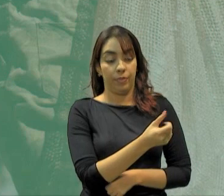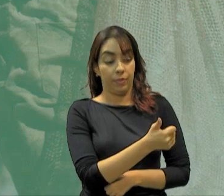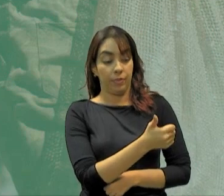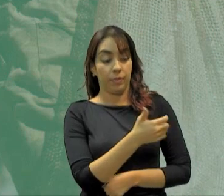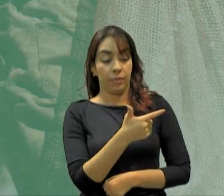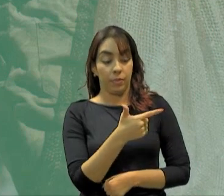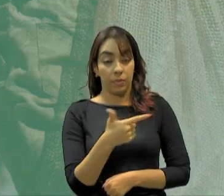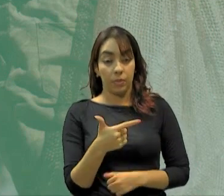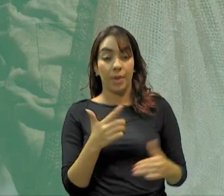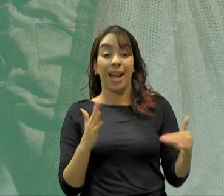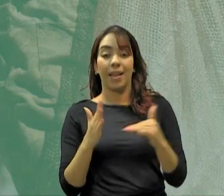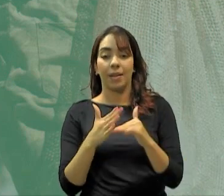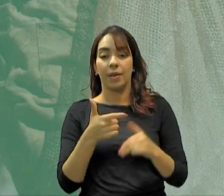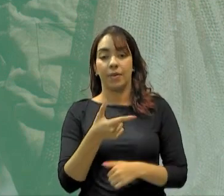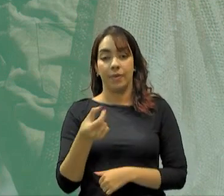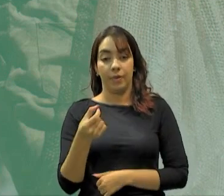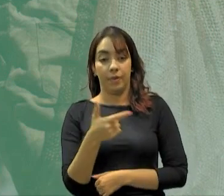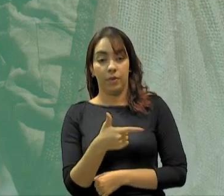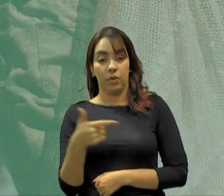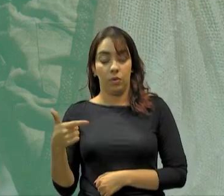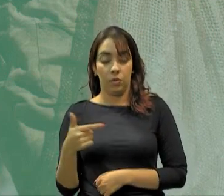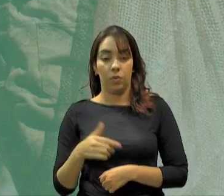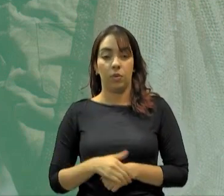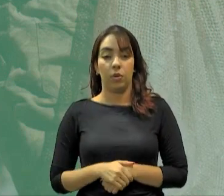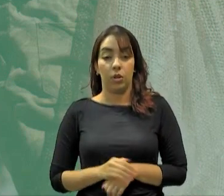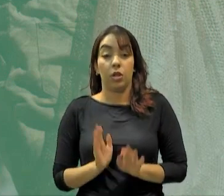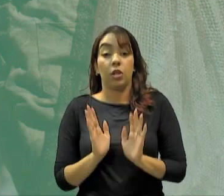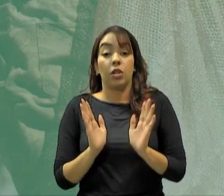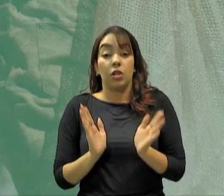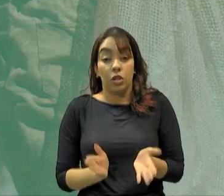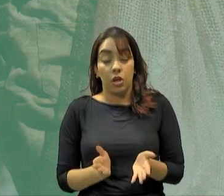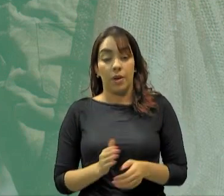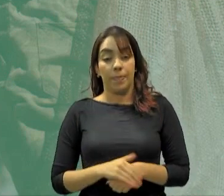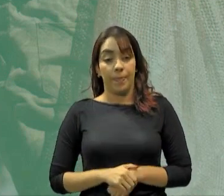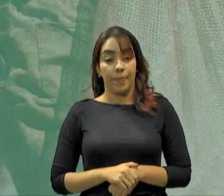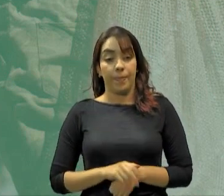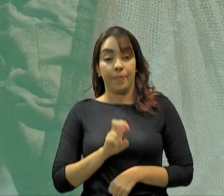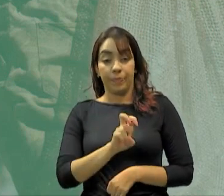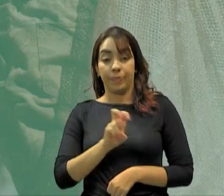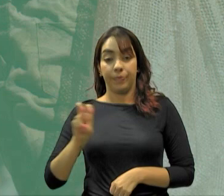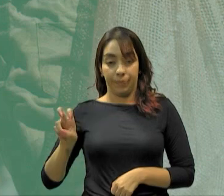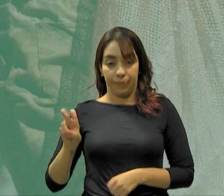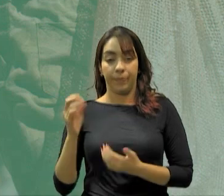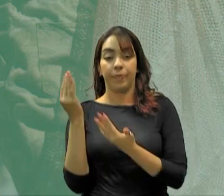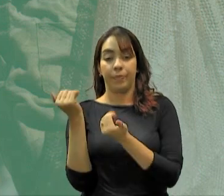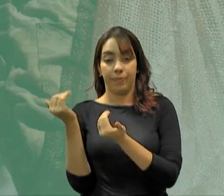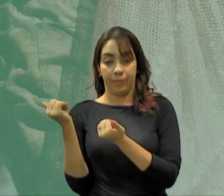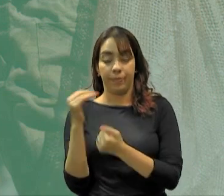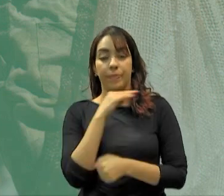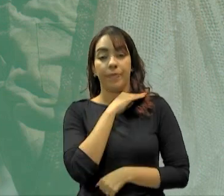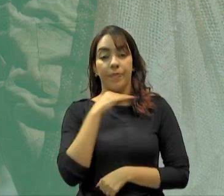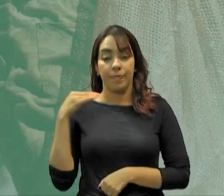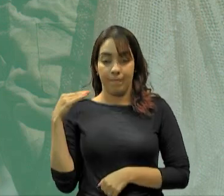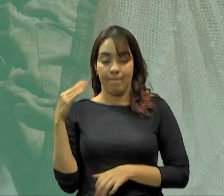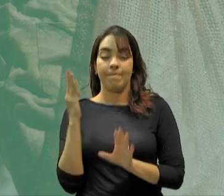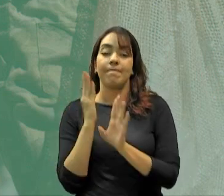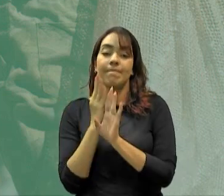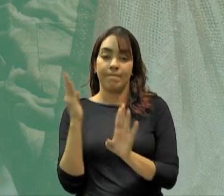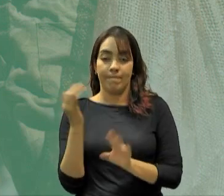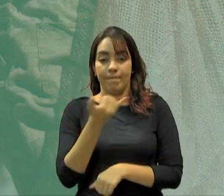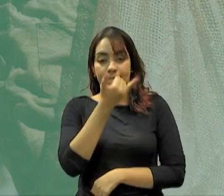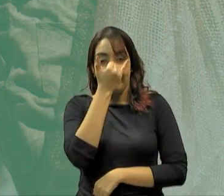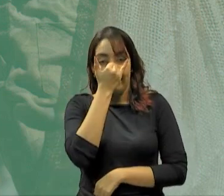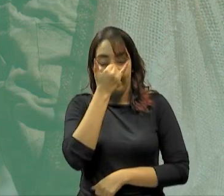55 adolescentes de 14 a 17 anos morreram nesse tipo de ocorrência ao todo no período